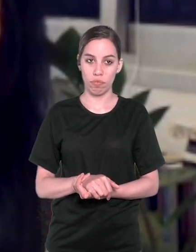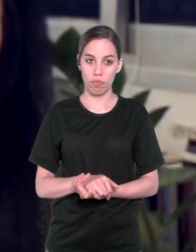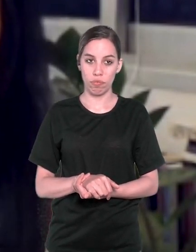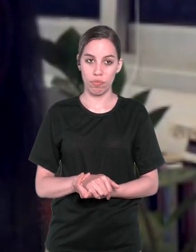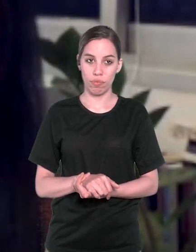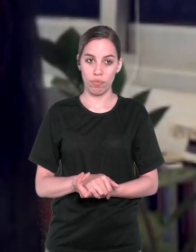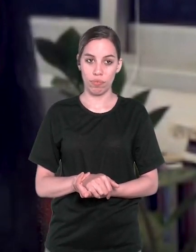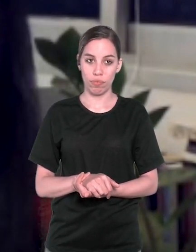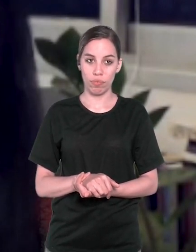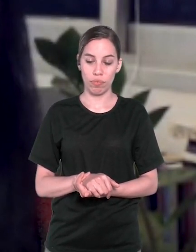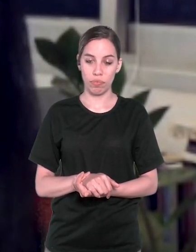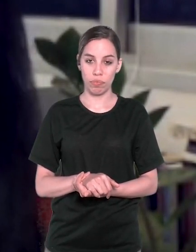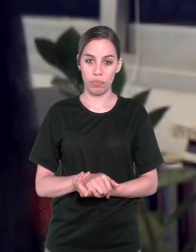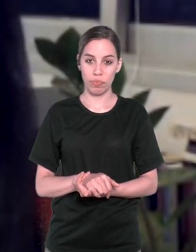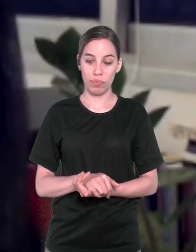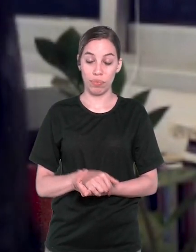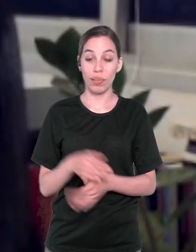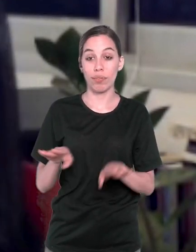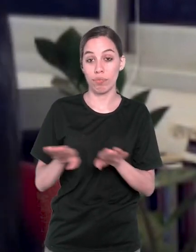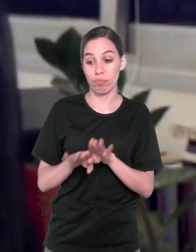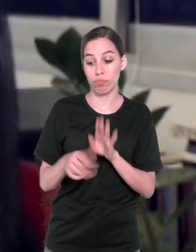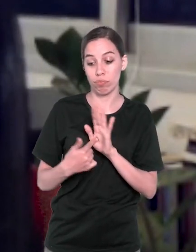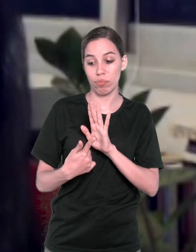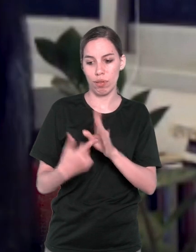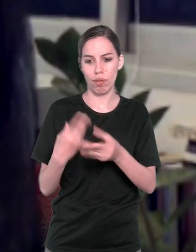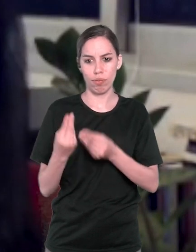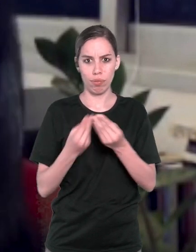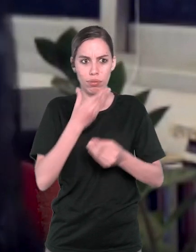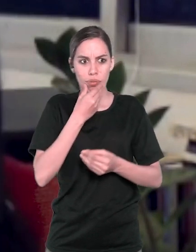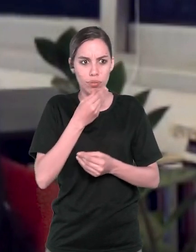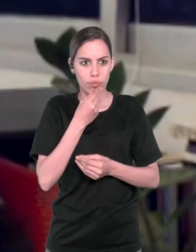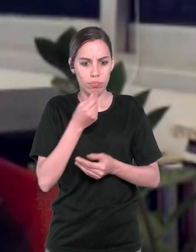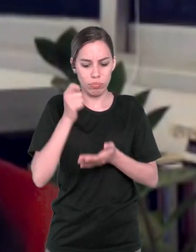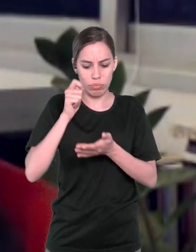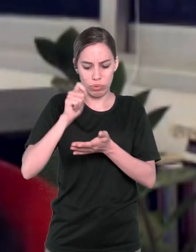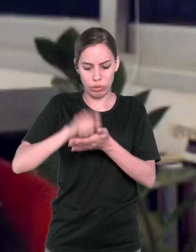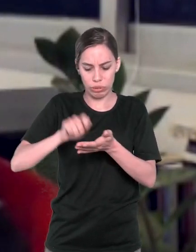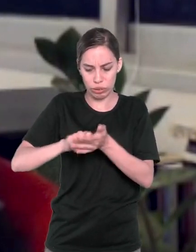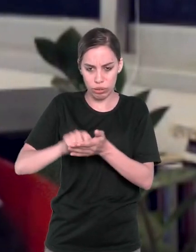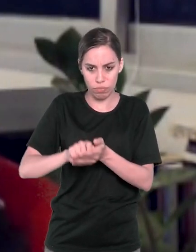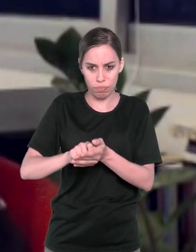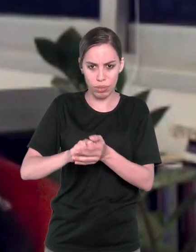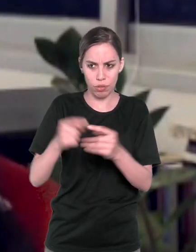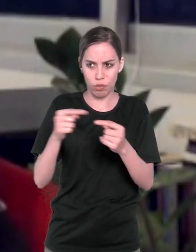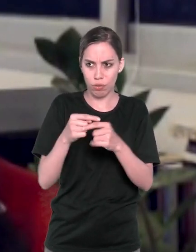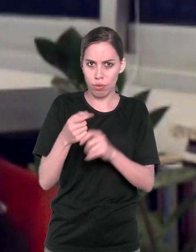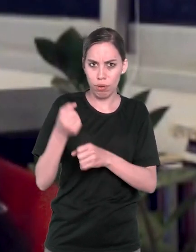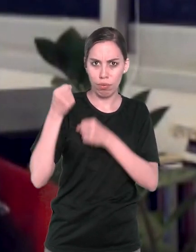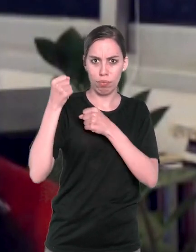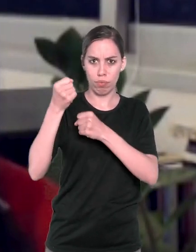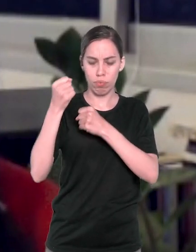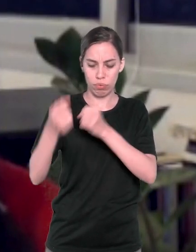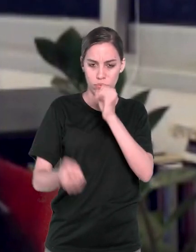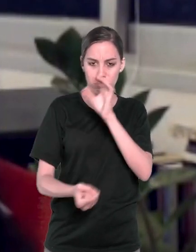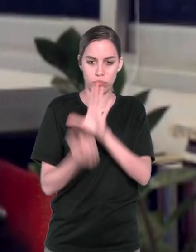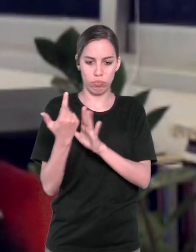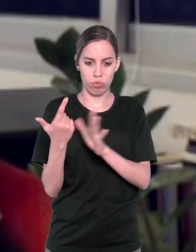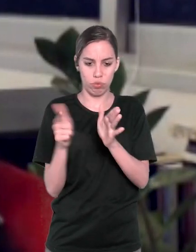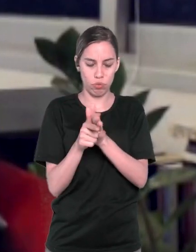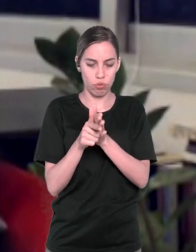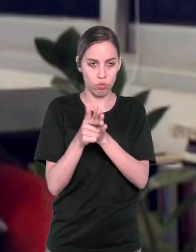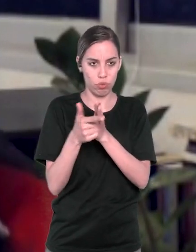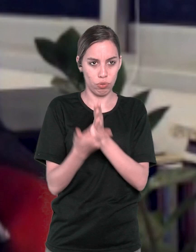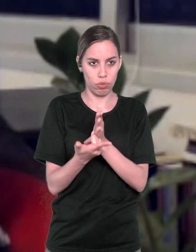e esse lado dele como ativista, né? De ter criado junto um jornalzinho com